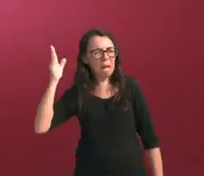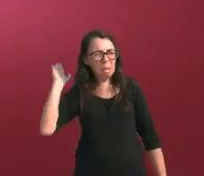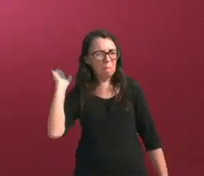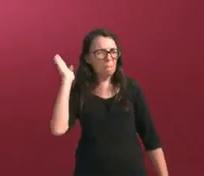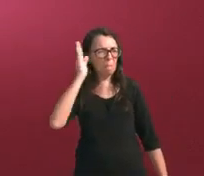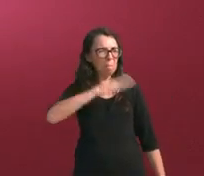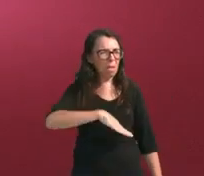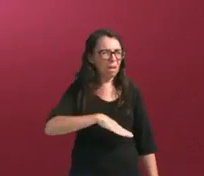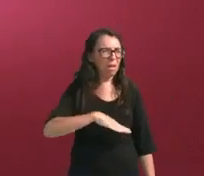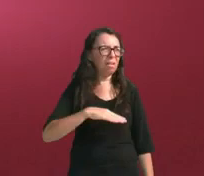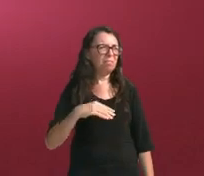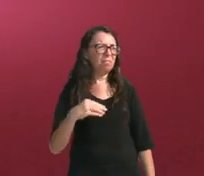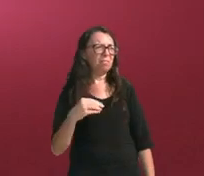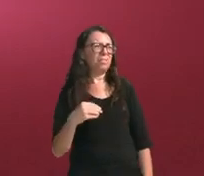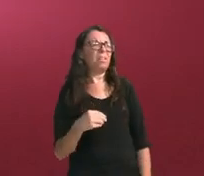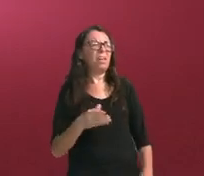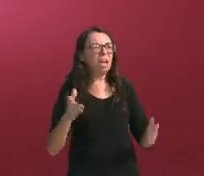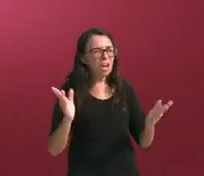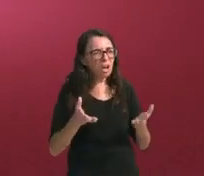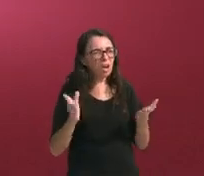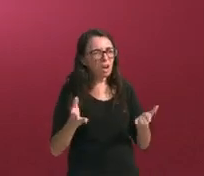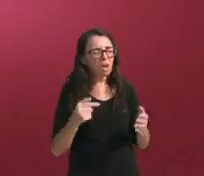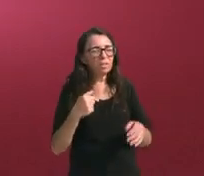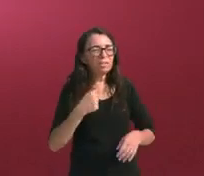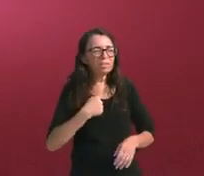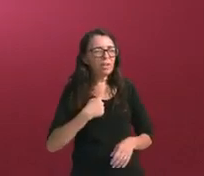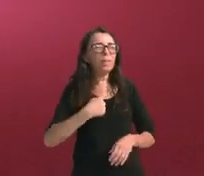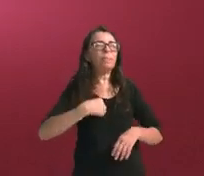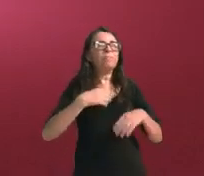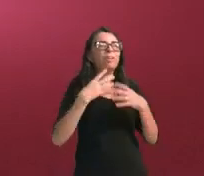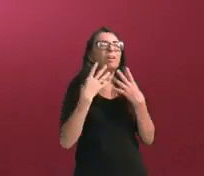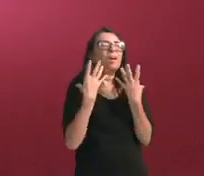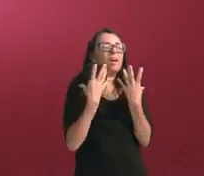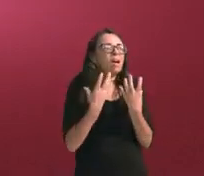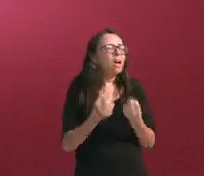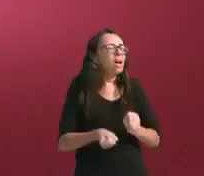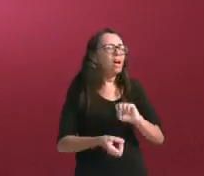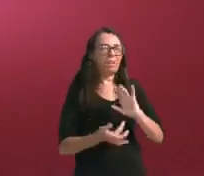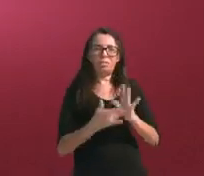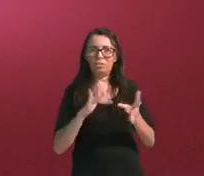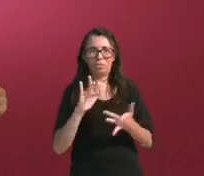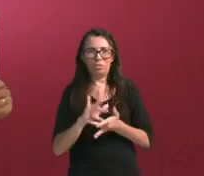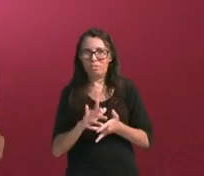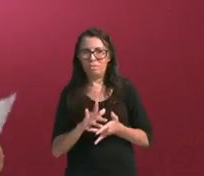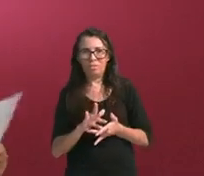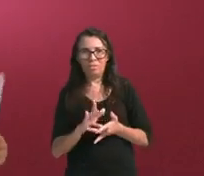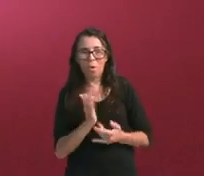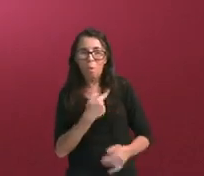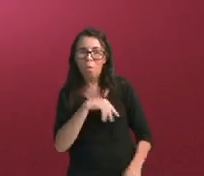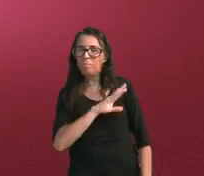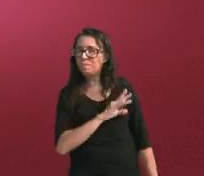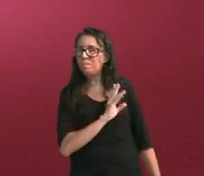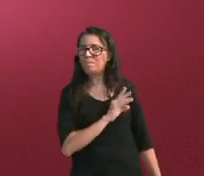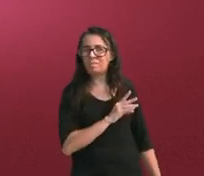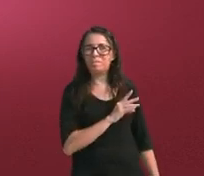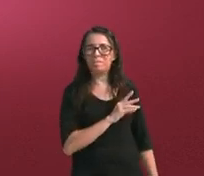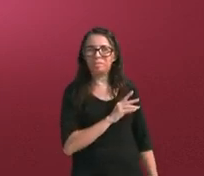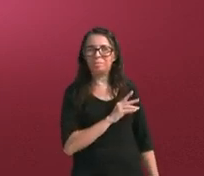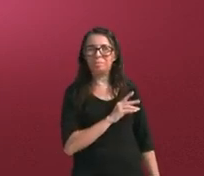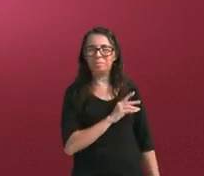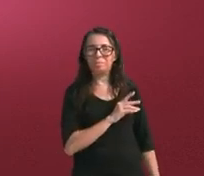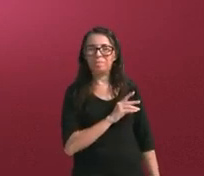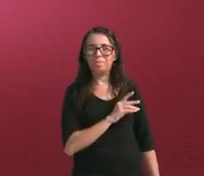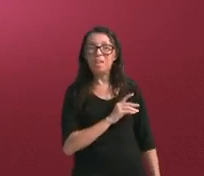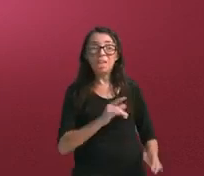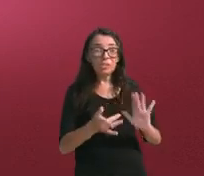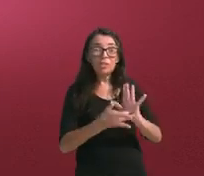pessoas serem convertidas e libertas do pecado, que é uma ordem de Jesus. Ide a todo